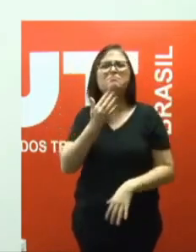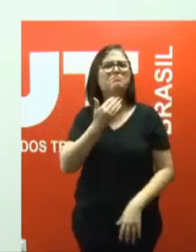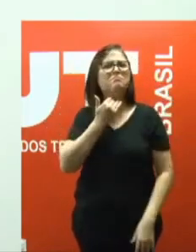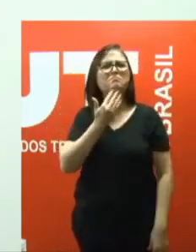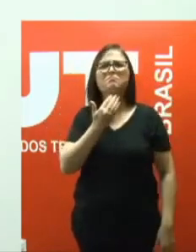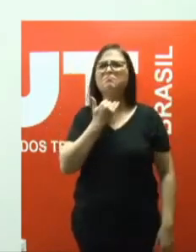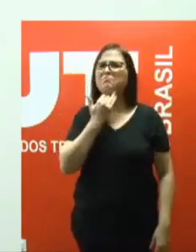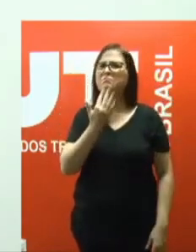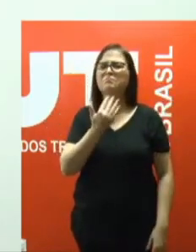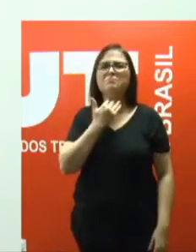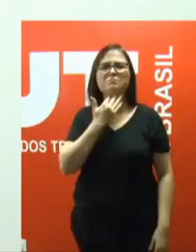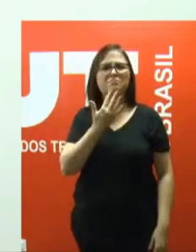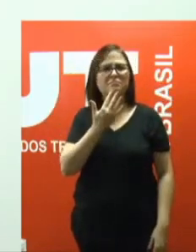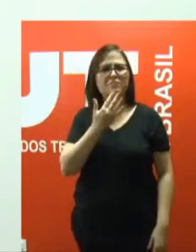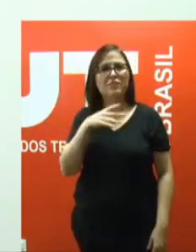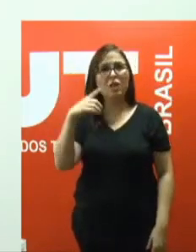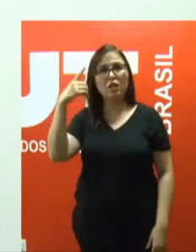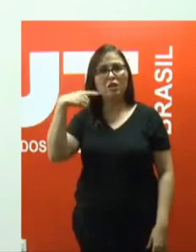deputado.